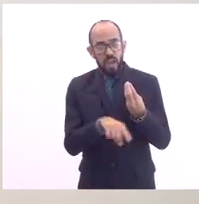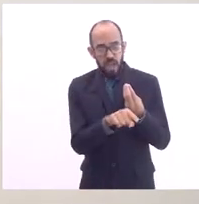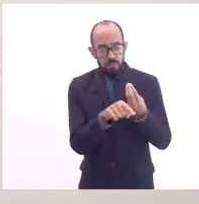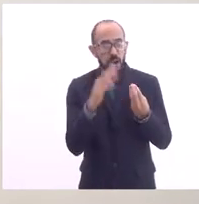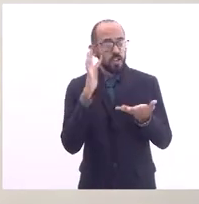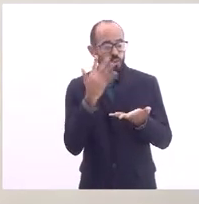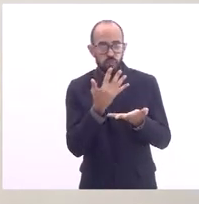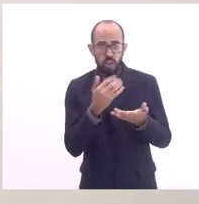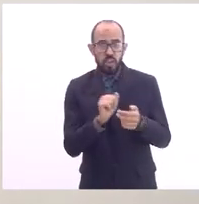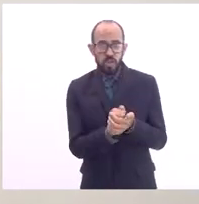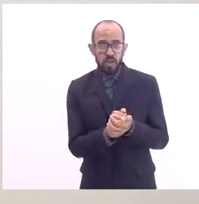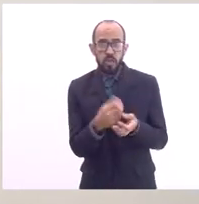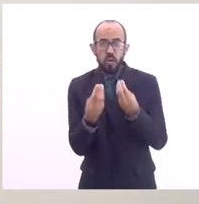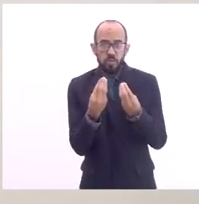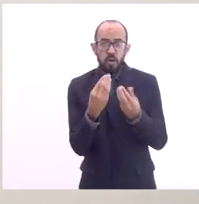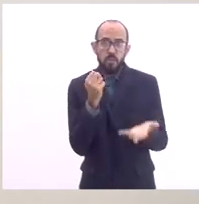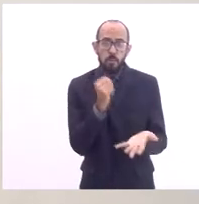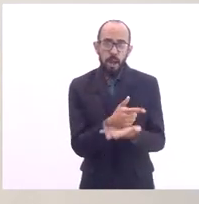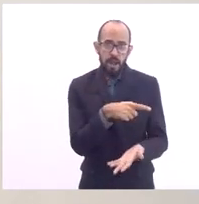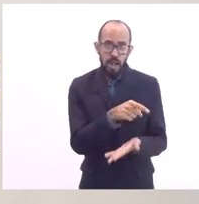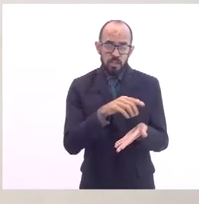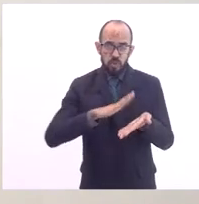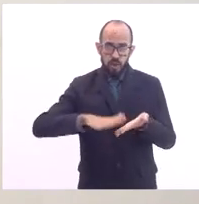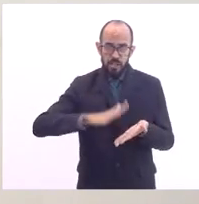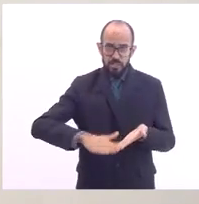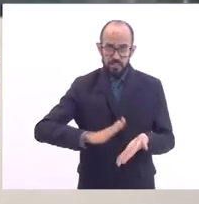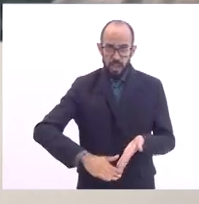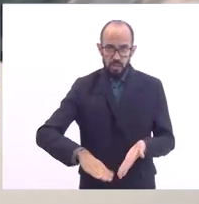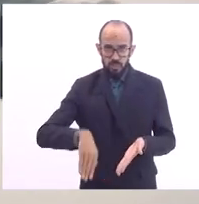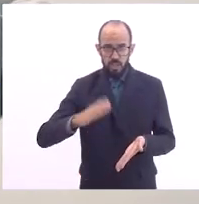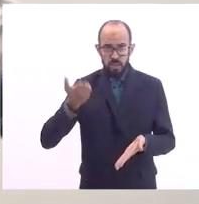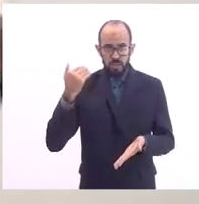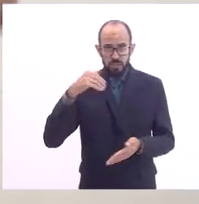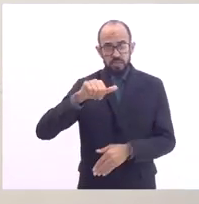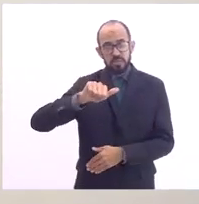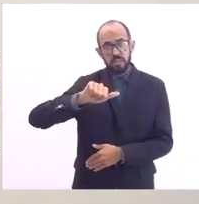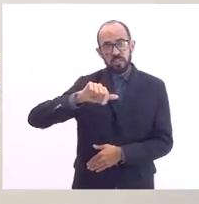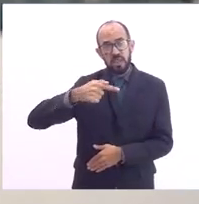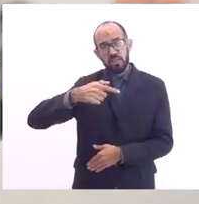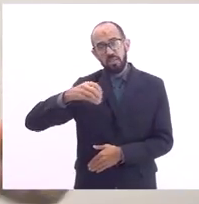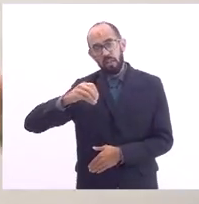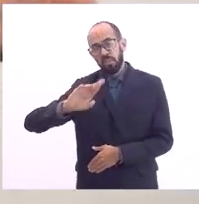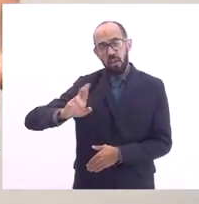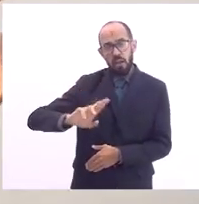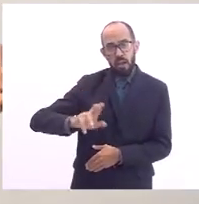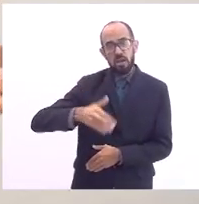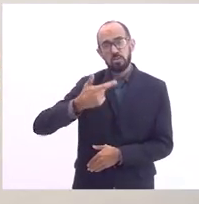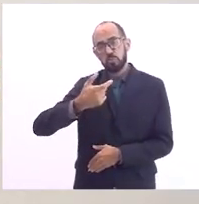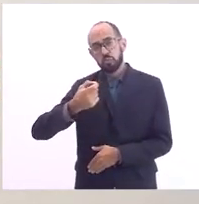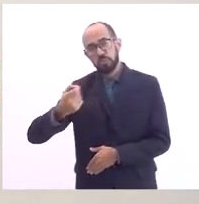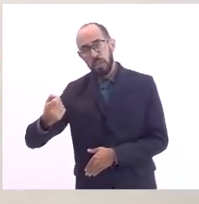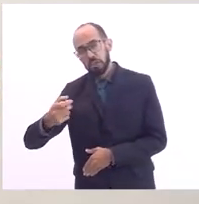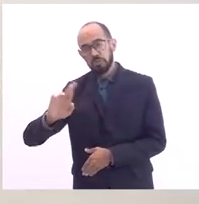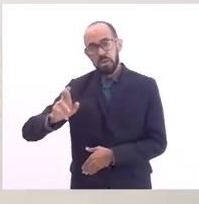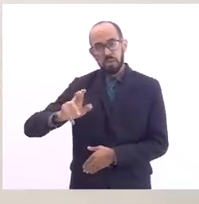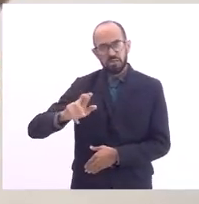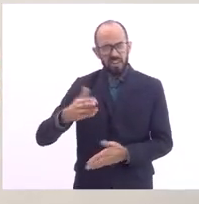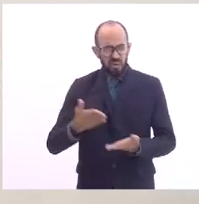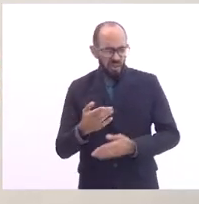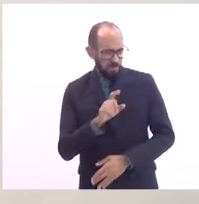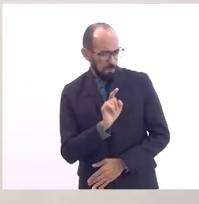conta, como é que eu vou pagar uma conta de R$ 1.000 se eu gastava... Minha conta vinha 170, 180, 200, 200 e pouco, entendeu? Chegou a